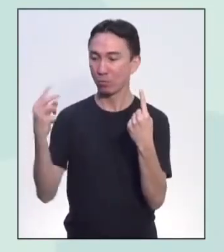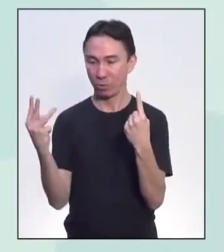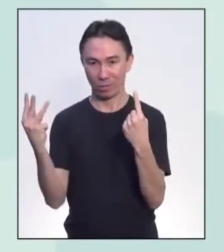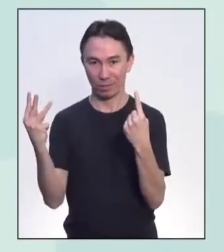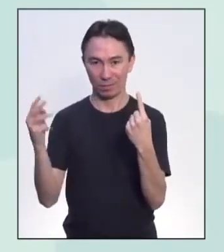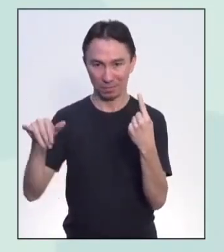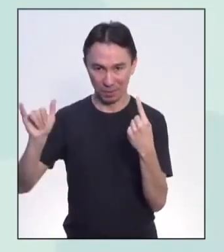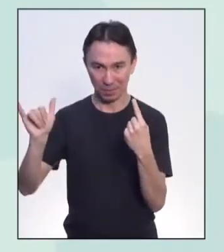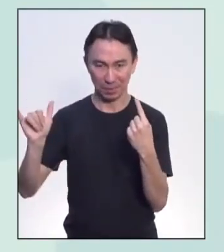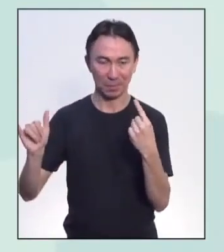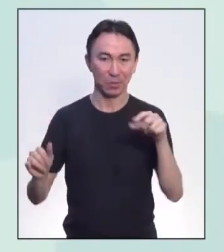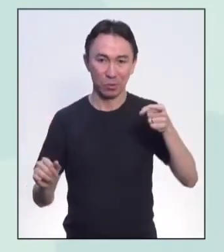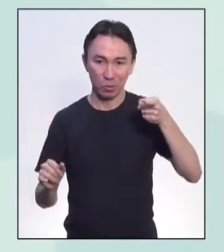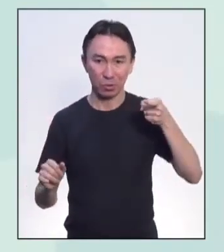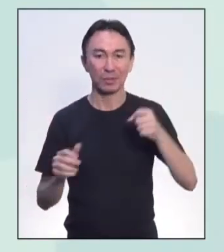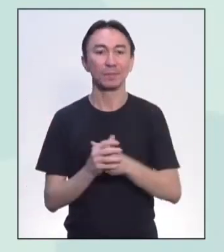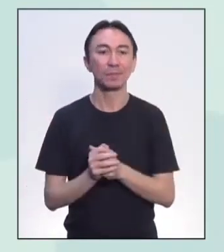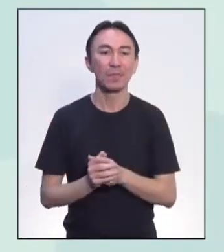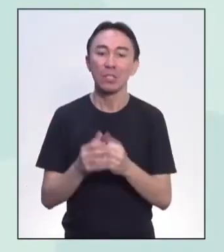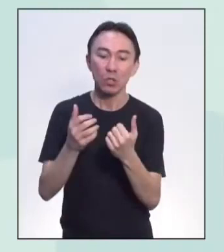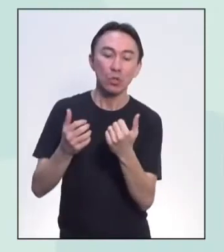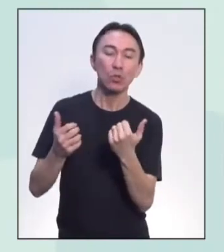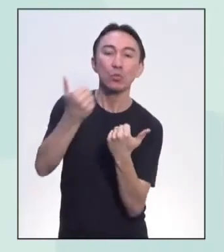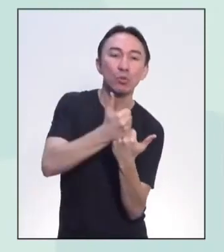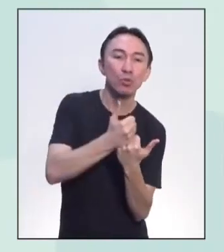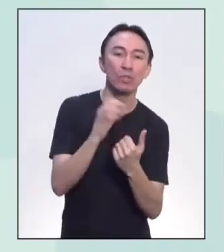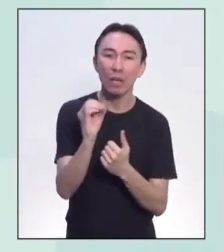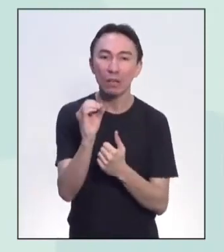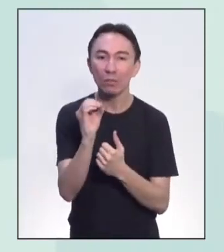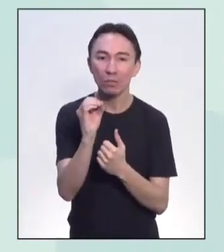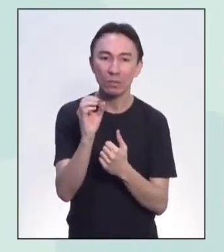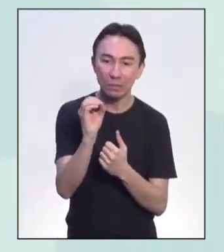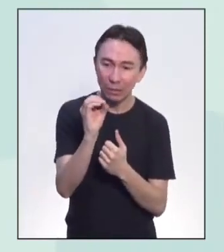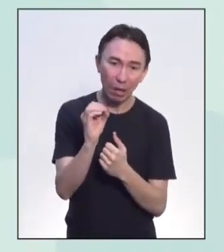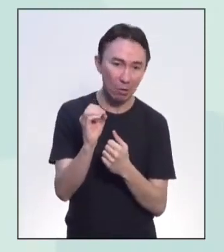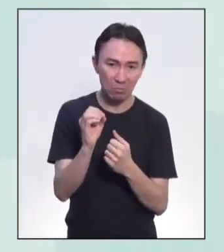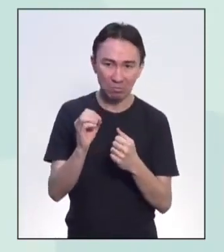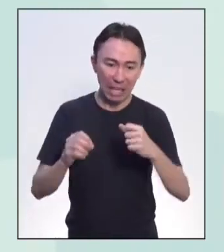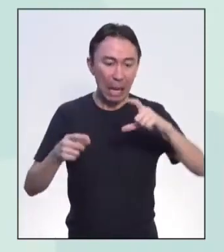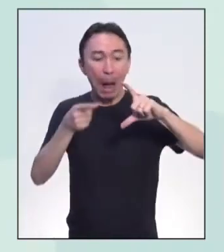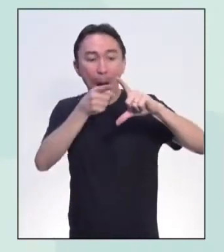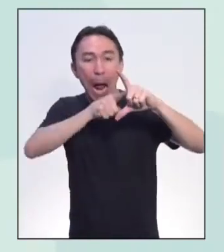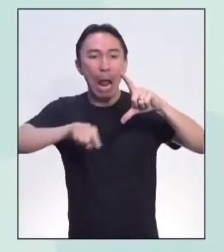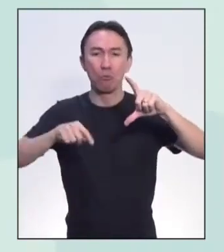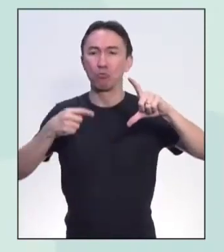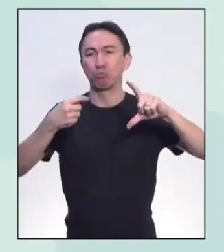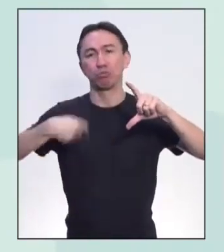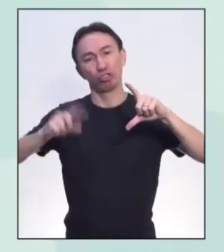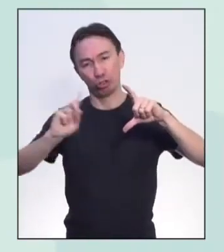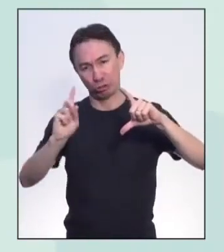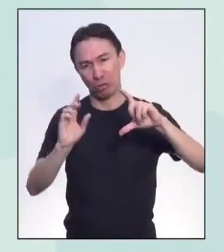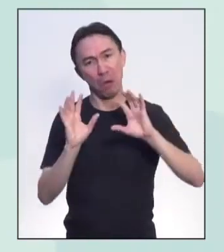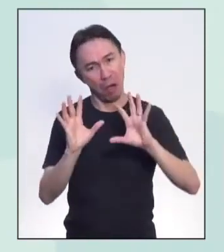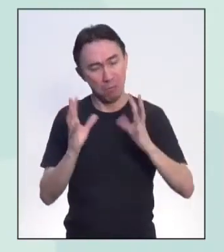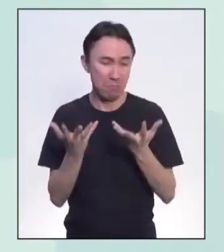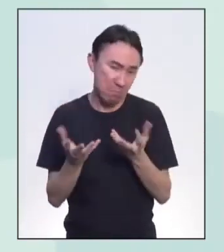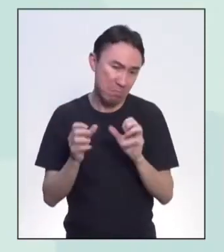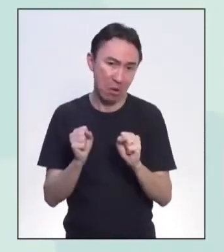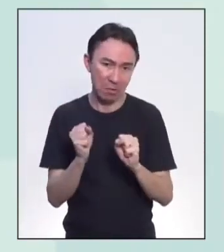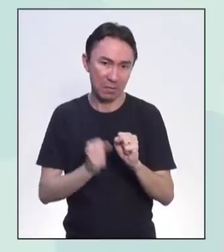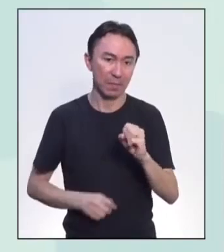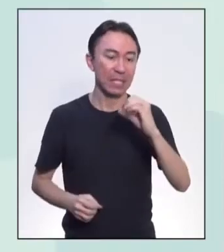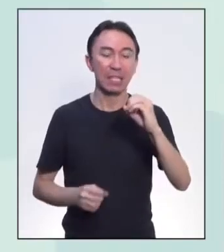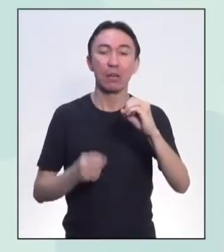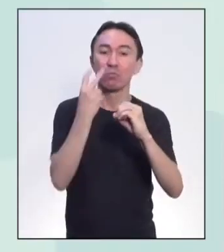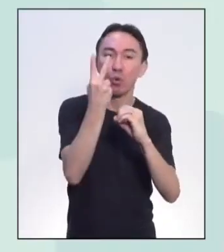vou substituir o 0. O 0 eu não preciso colocar o parênteses, mas se eu quiser eu posso, tá, gente? 0 ao quadrado,